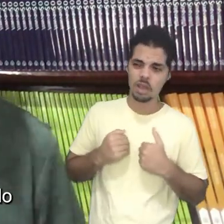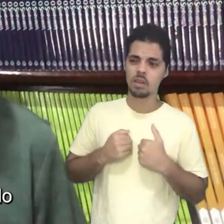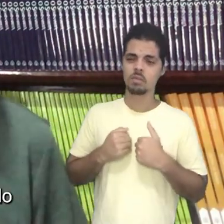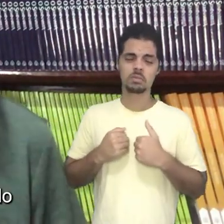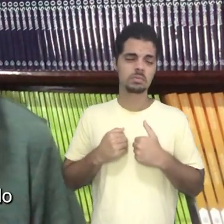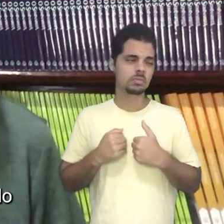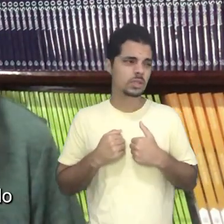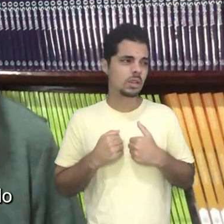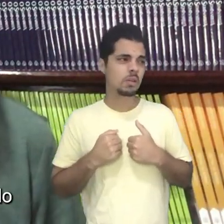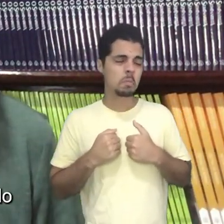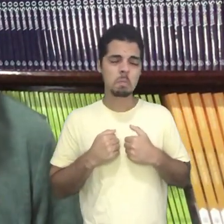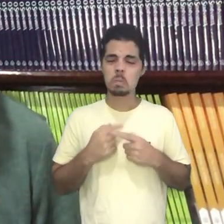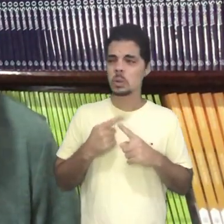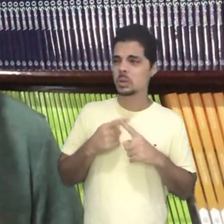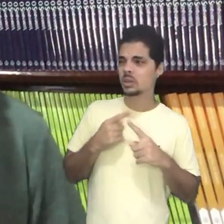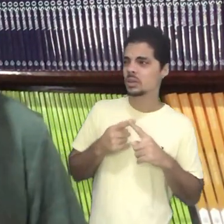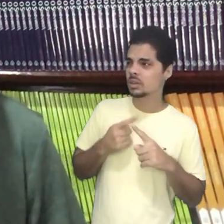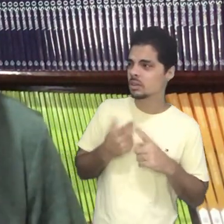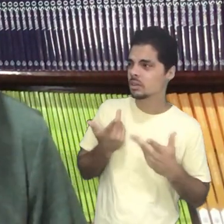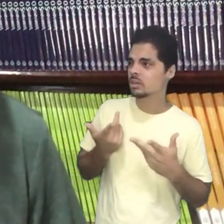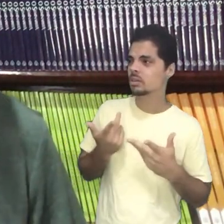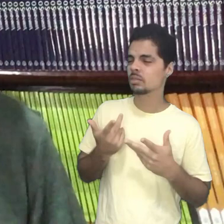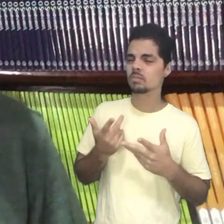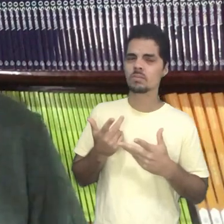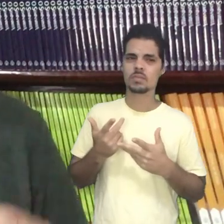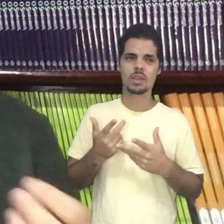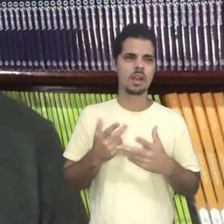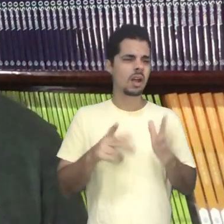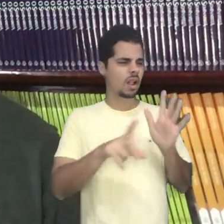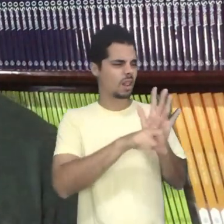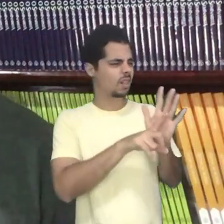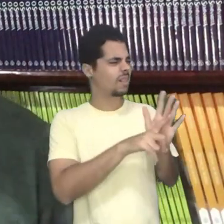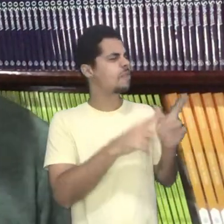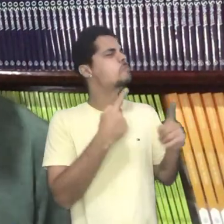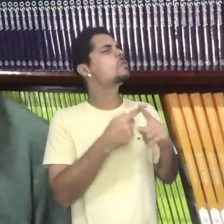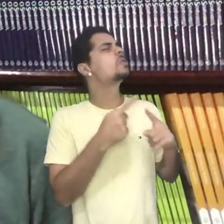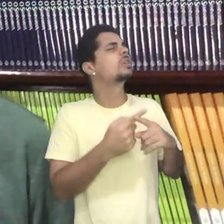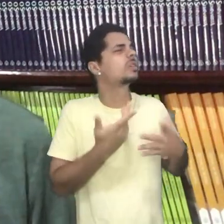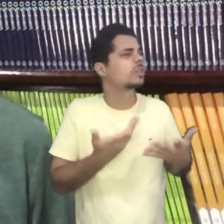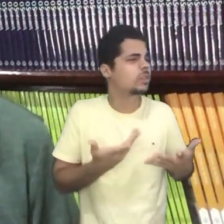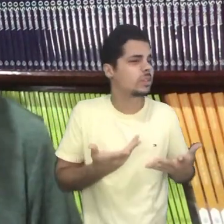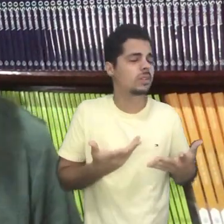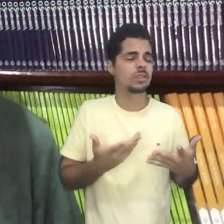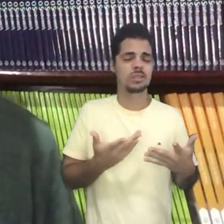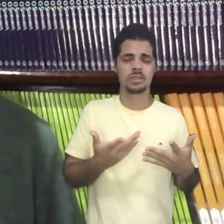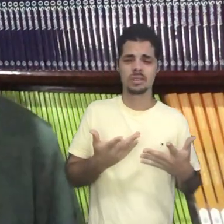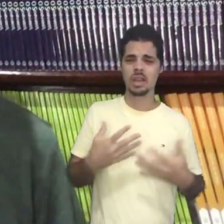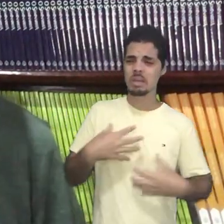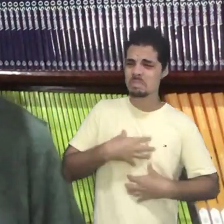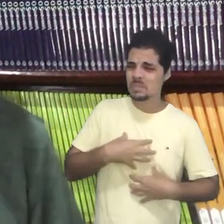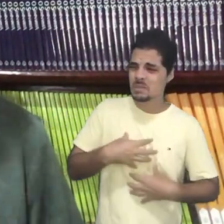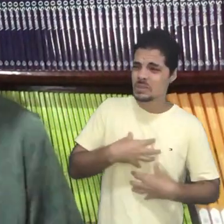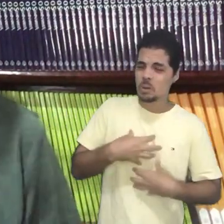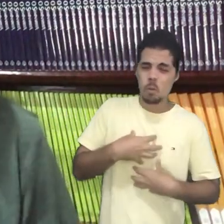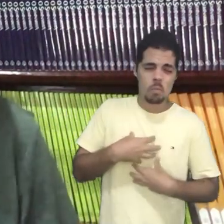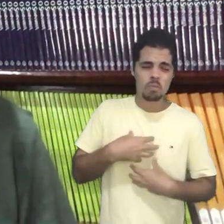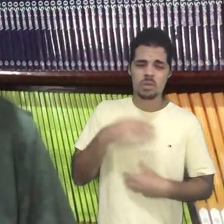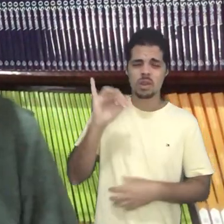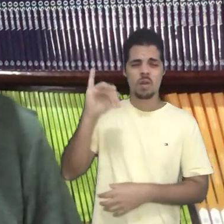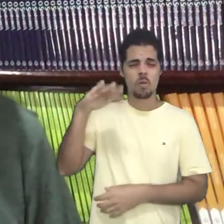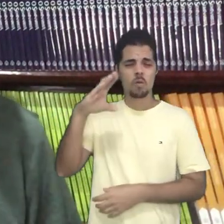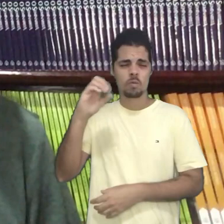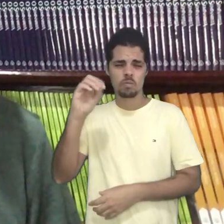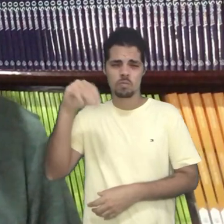que estavam vivendo e também estavam contestando as autoridades do Brasil Império. Então eles